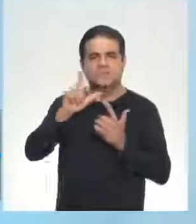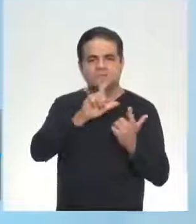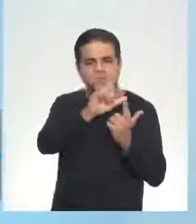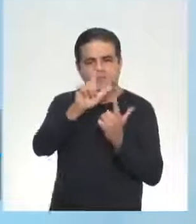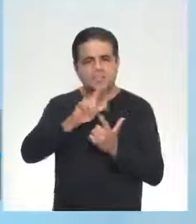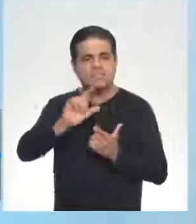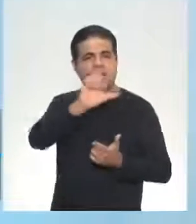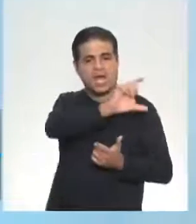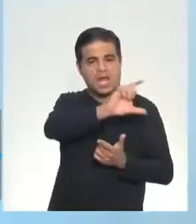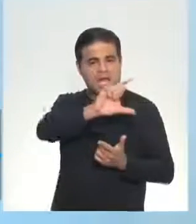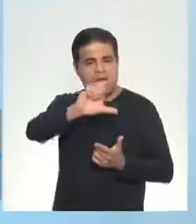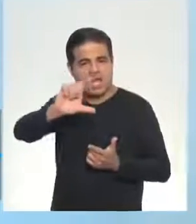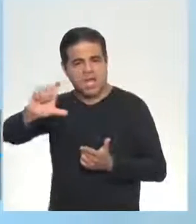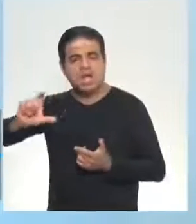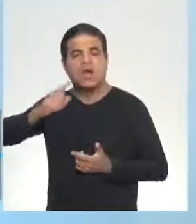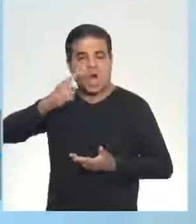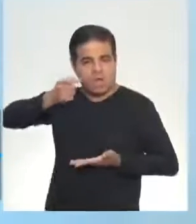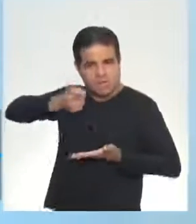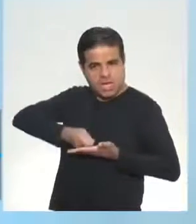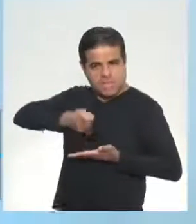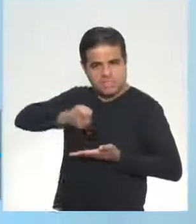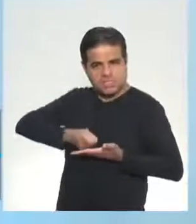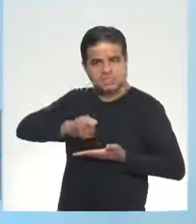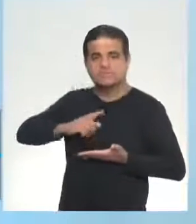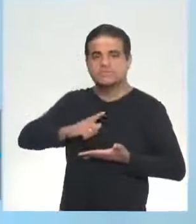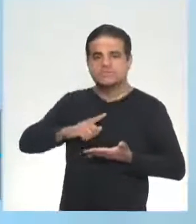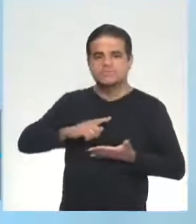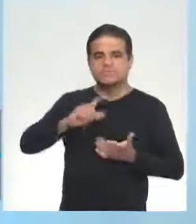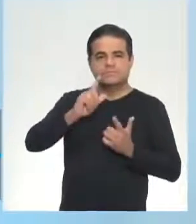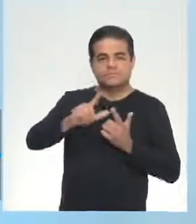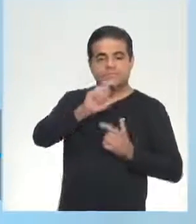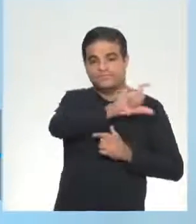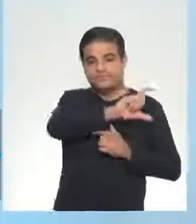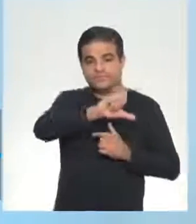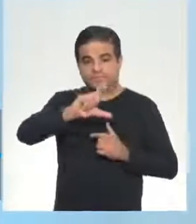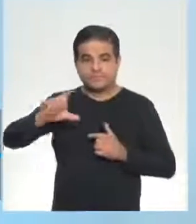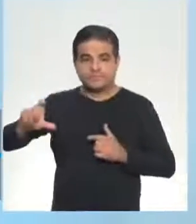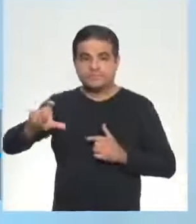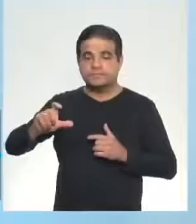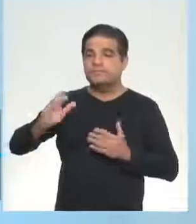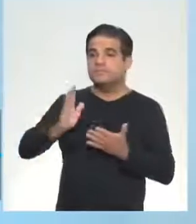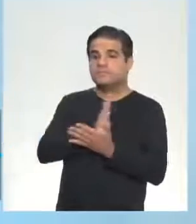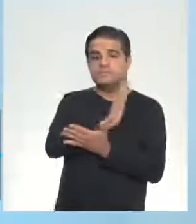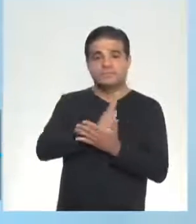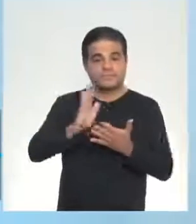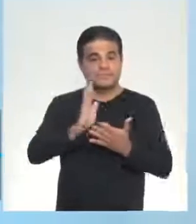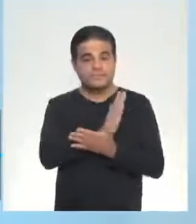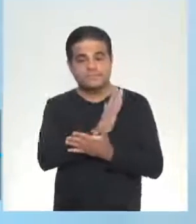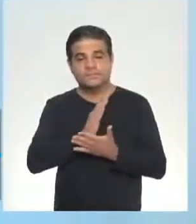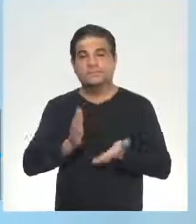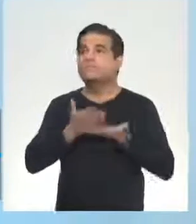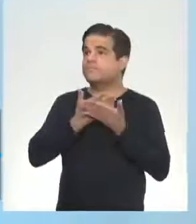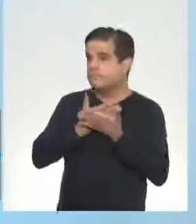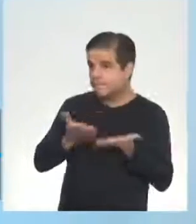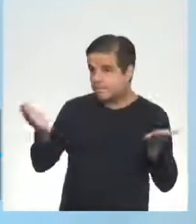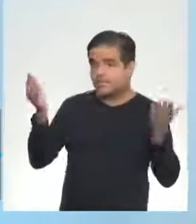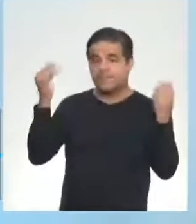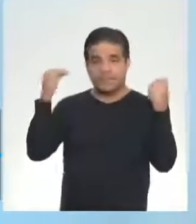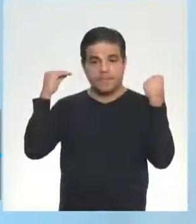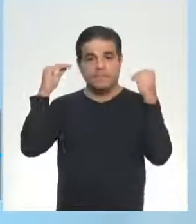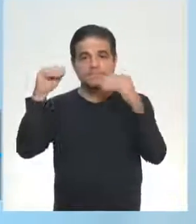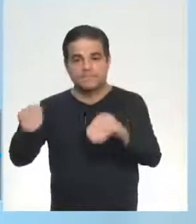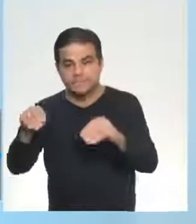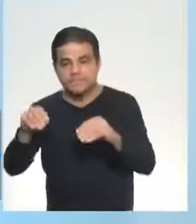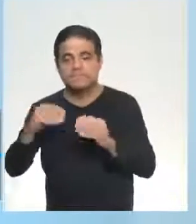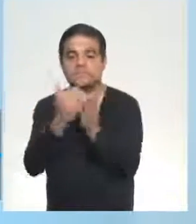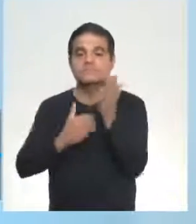maiúsculo. Observe que obrigação, além de estar com letras garrafais, está separado, né? Então, está intensificando